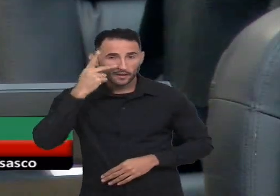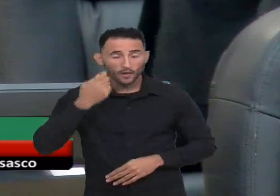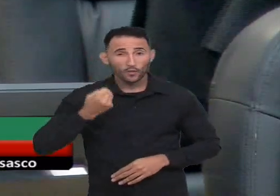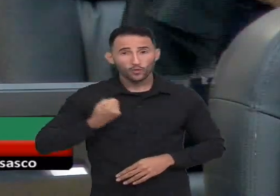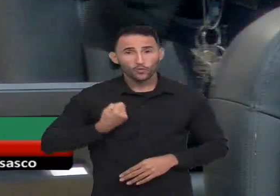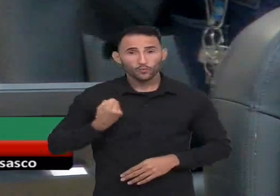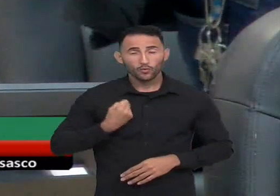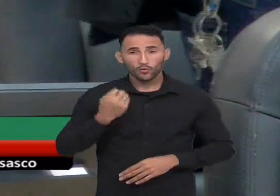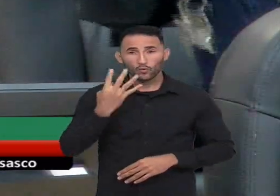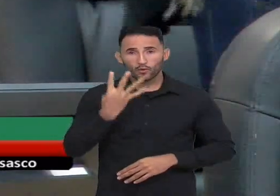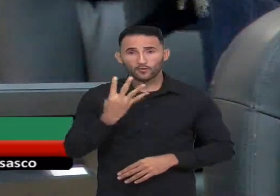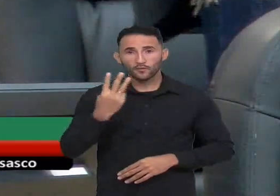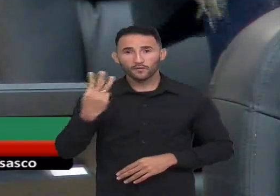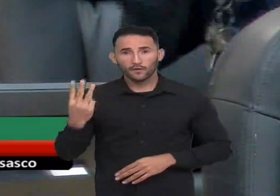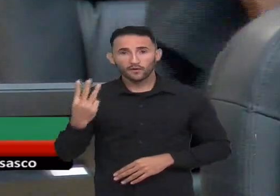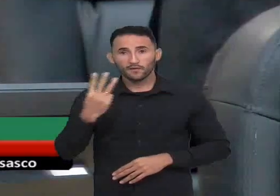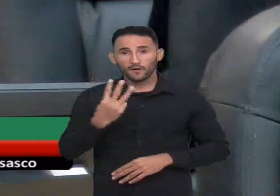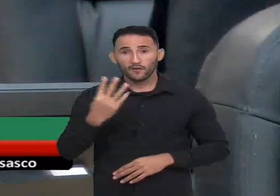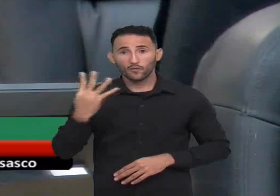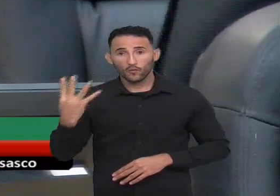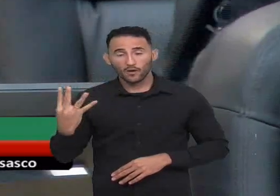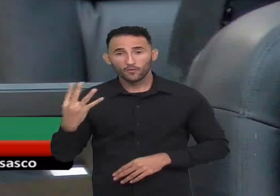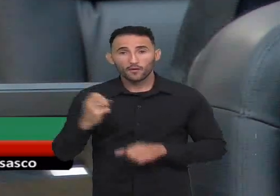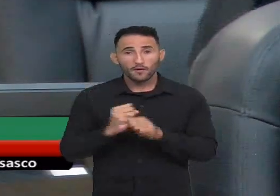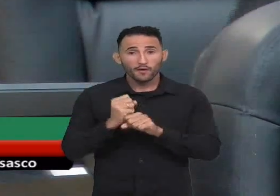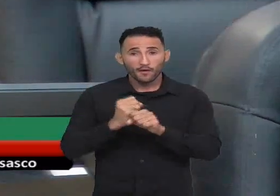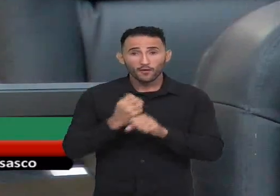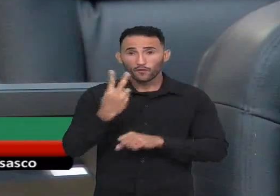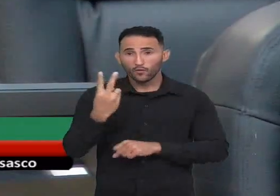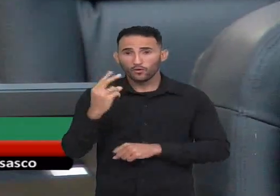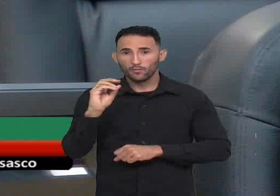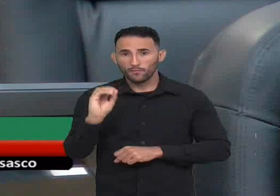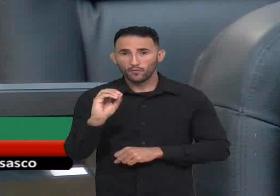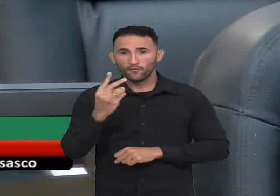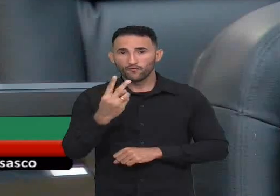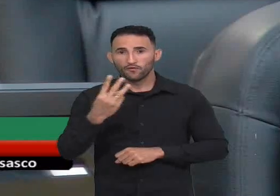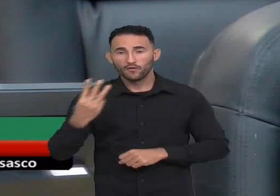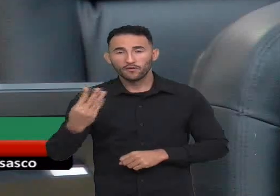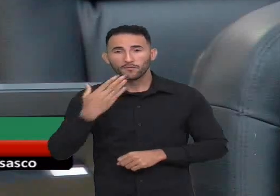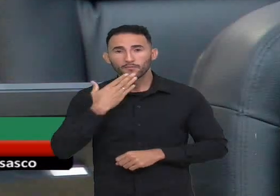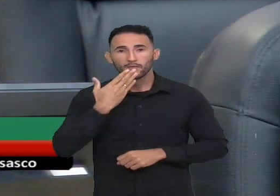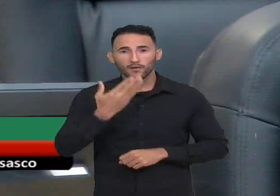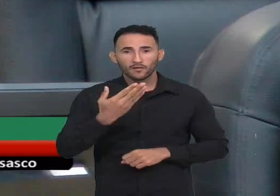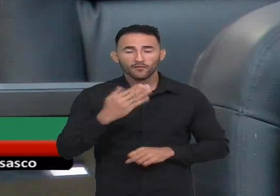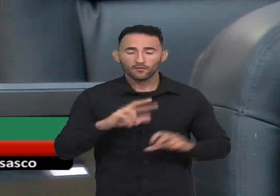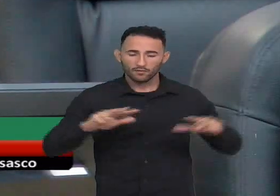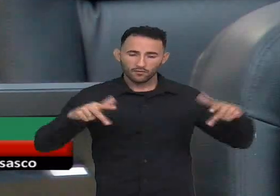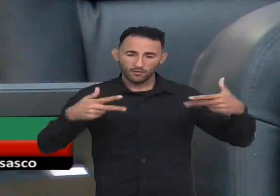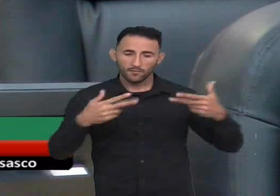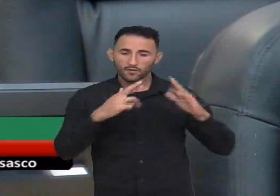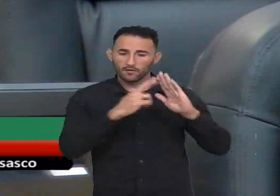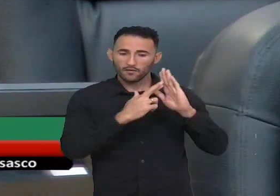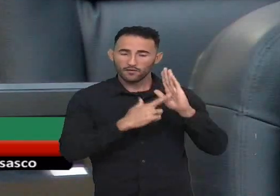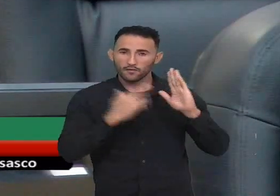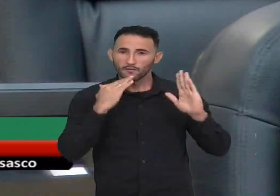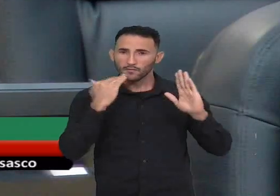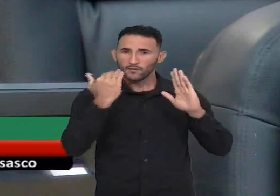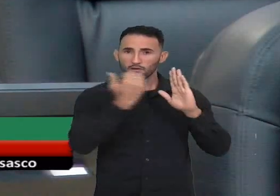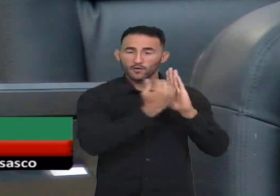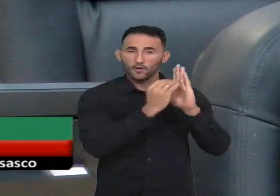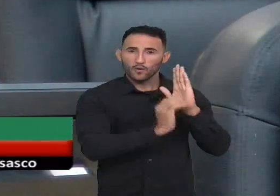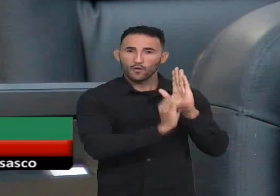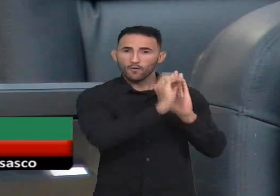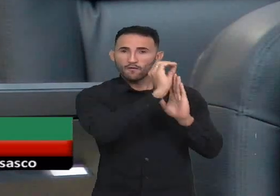número 4334 de 2023. Indica-se à mesa, observadas as formalidades regimentais,